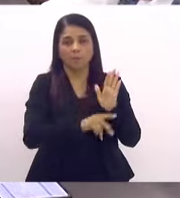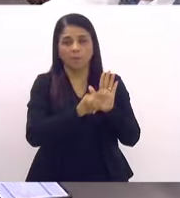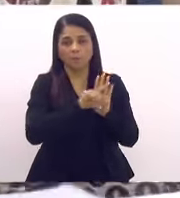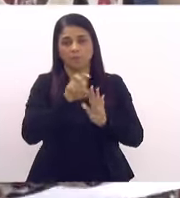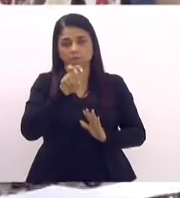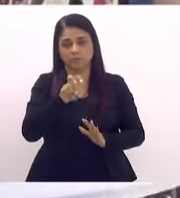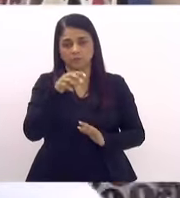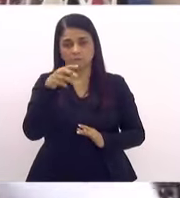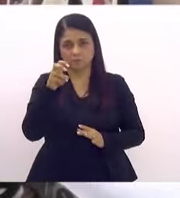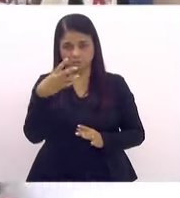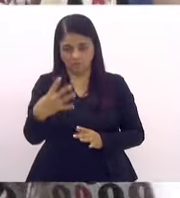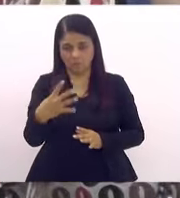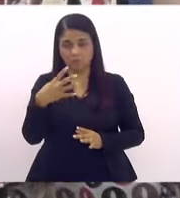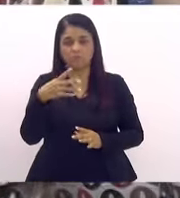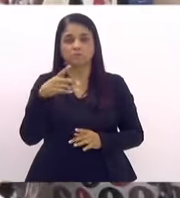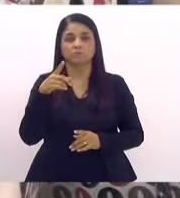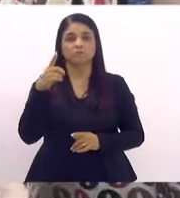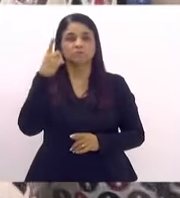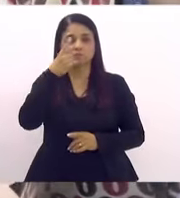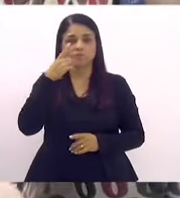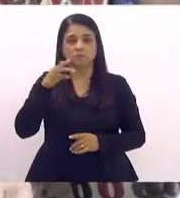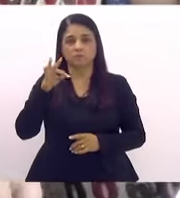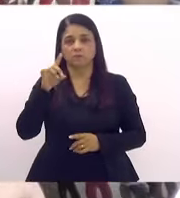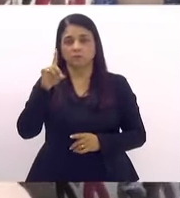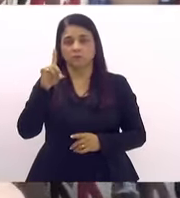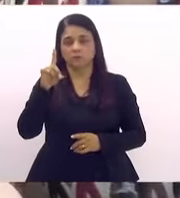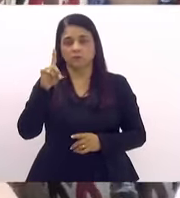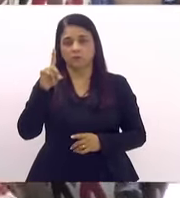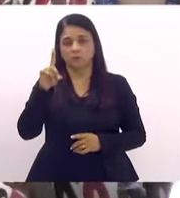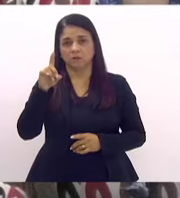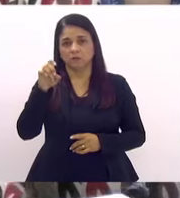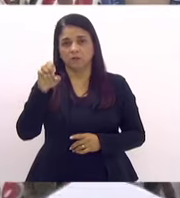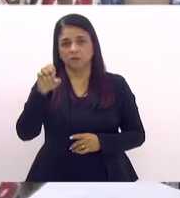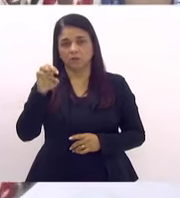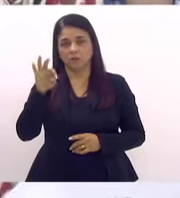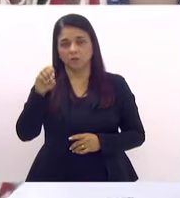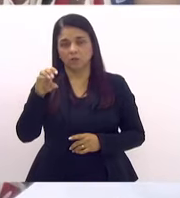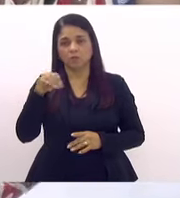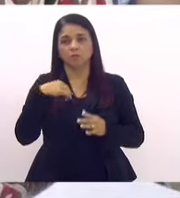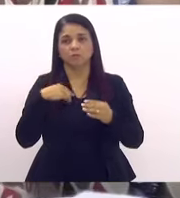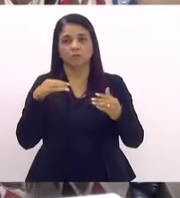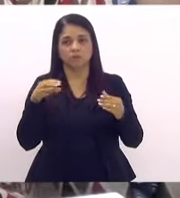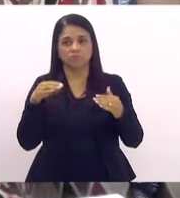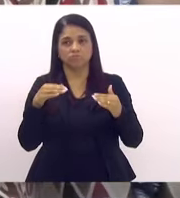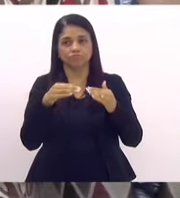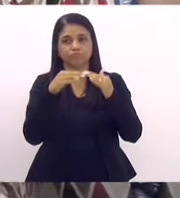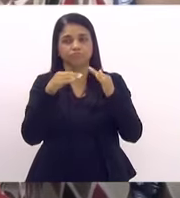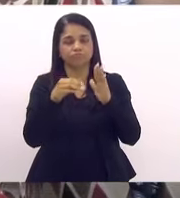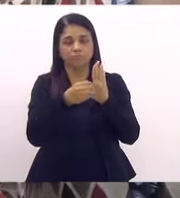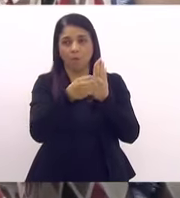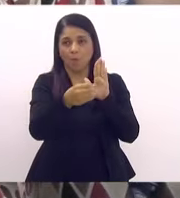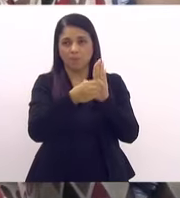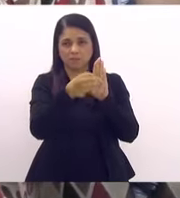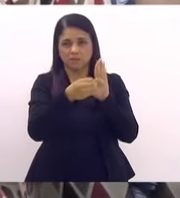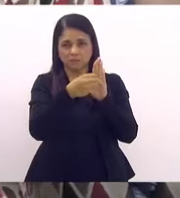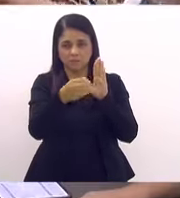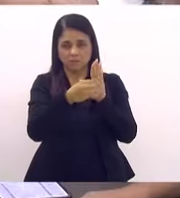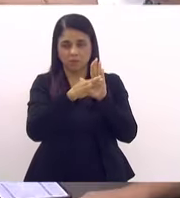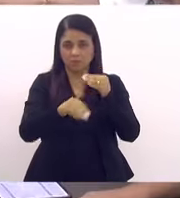Deodalto. Perfeito. Que o meu parecer é pela juridicidade com emenda. Só estou mudando o meu parecer.